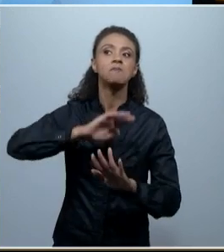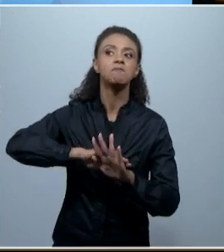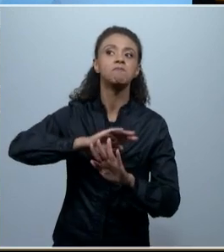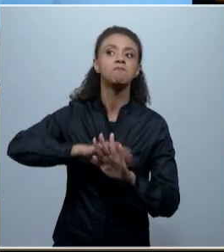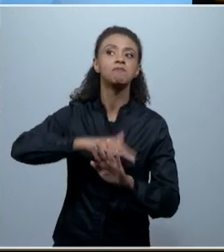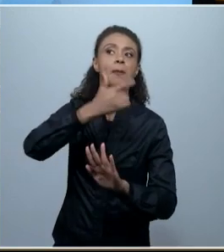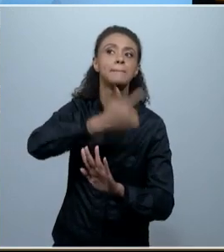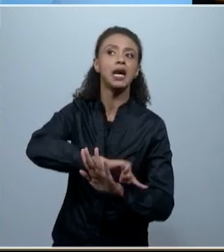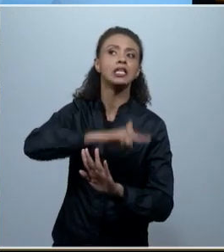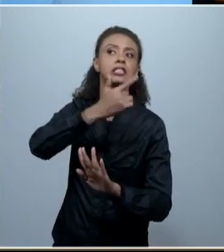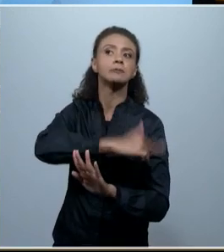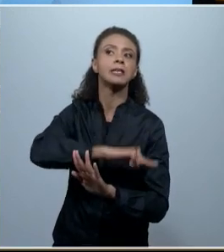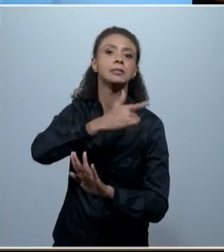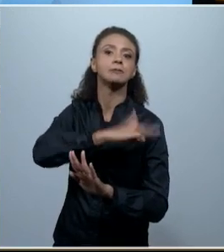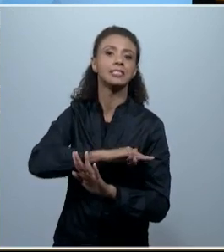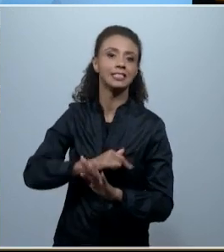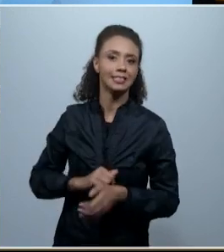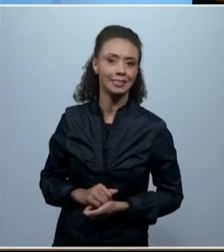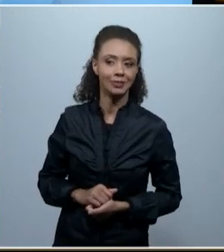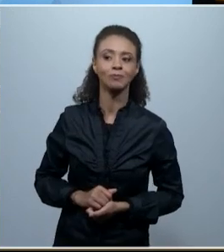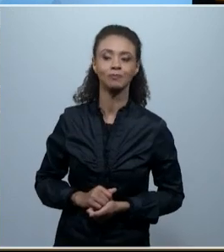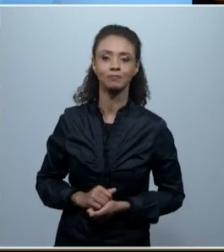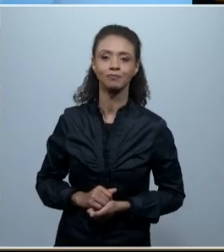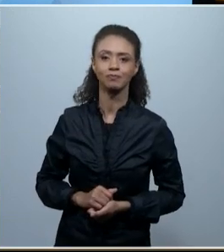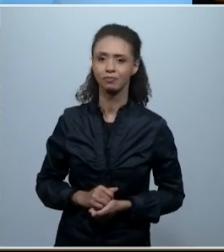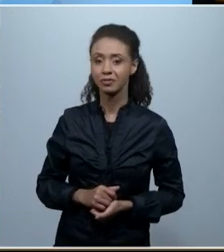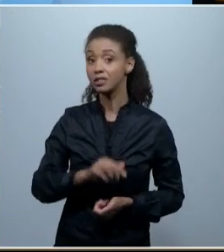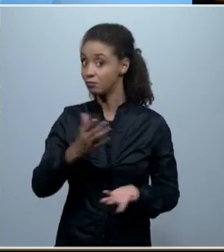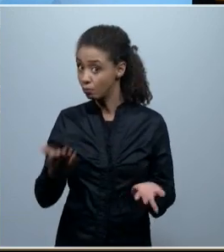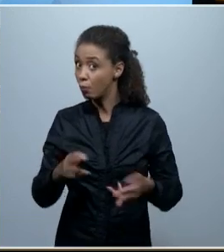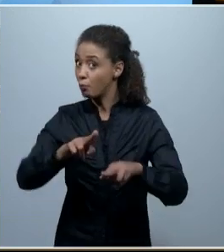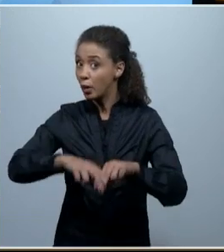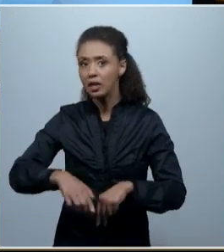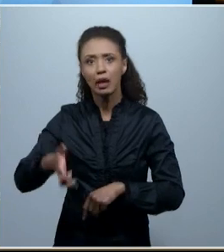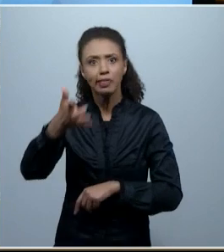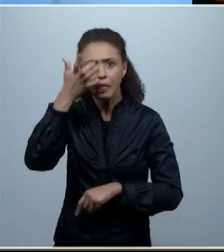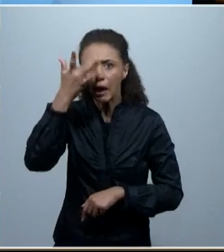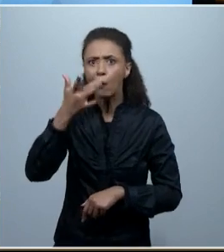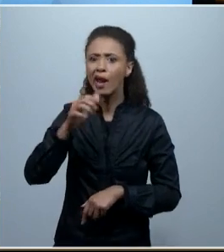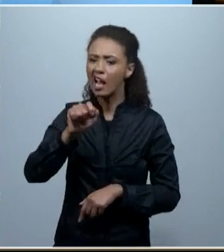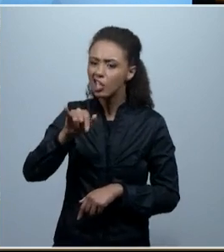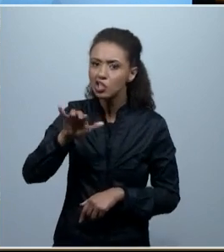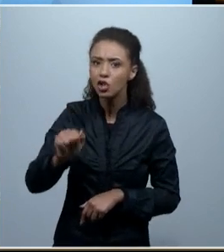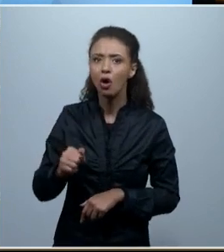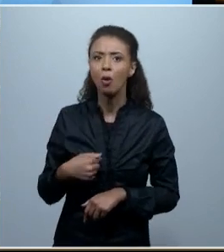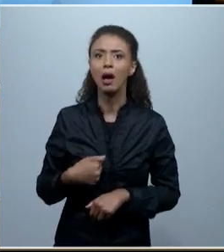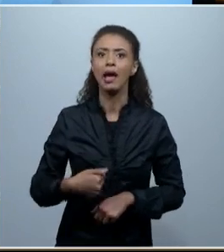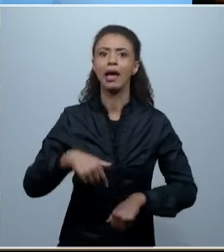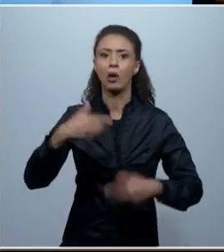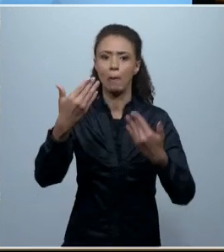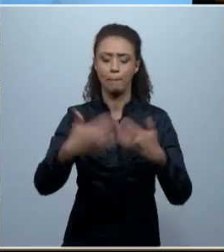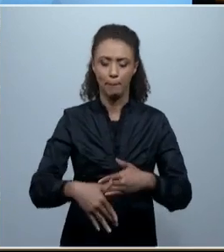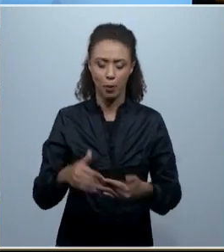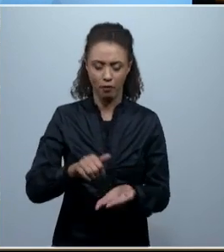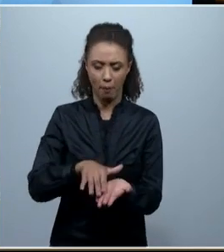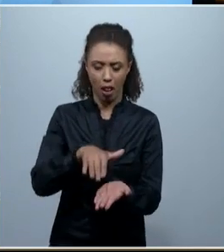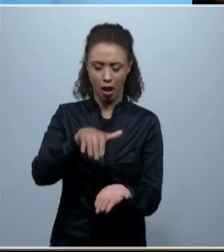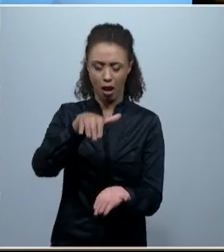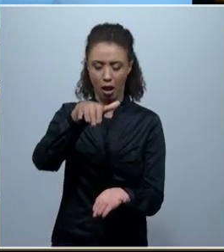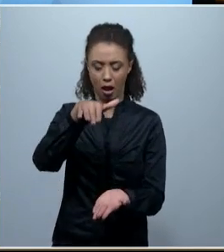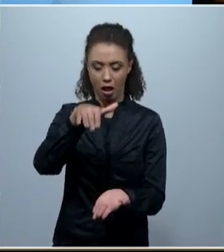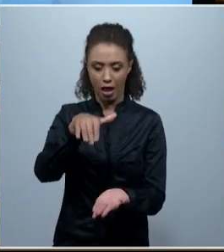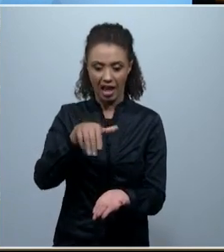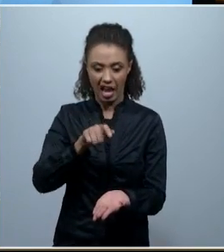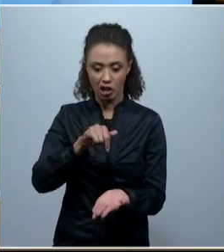desse tipo inserida lá então é pra gente decorar os axiomas não é pra gente pensar que eu vou sentar uma prova presencial como disse jackson em roma